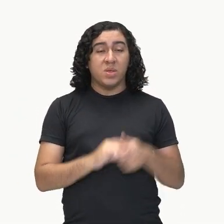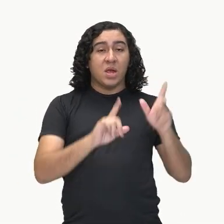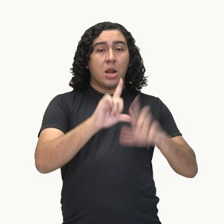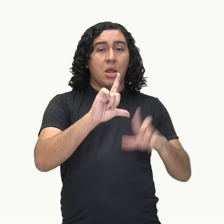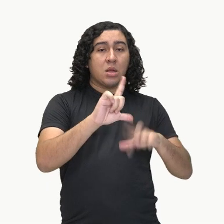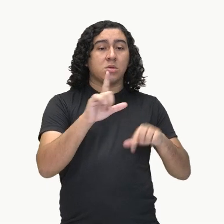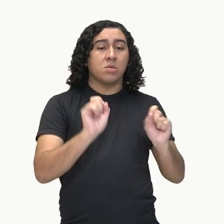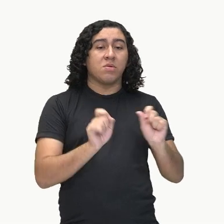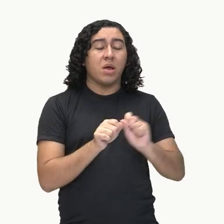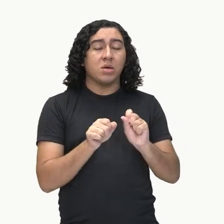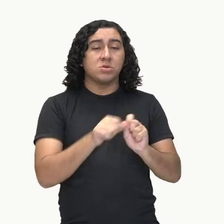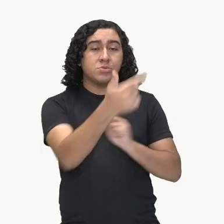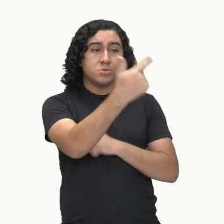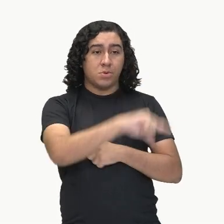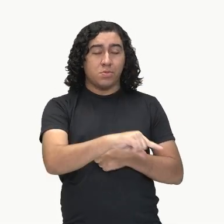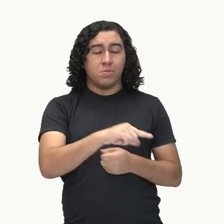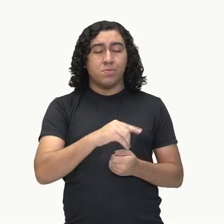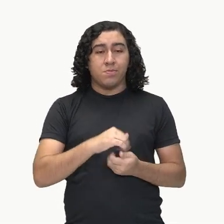vai repetir.